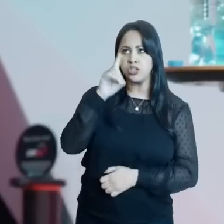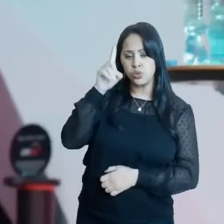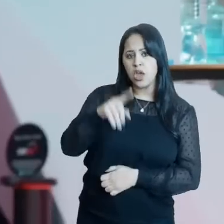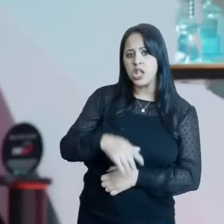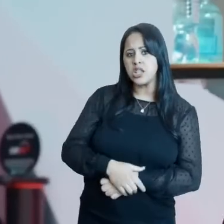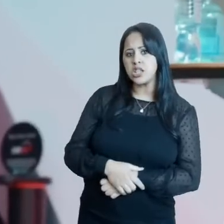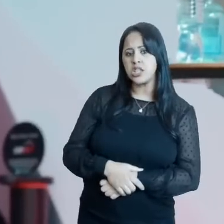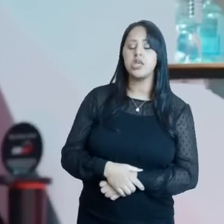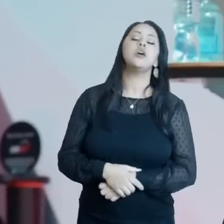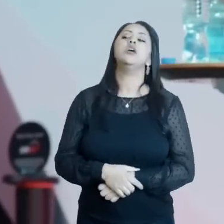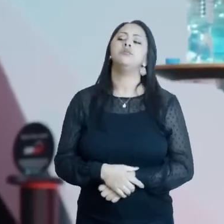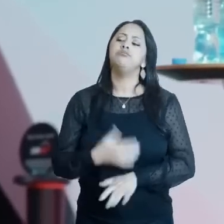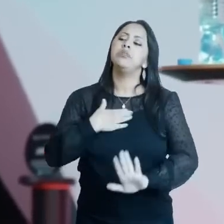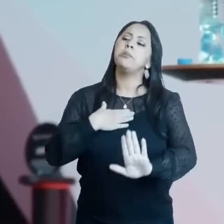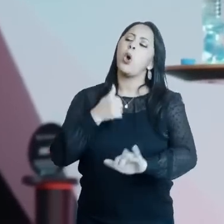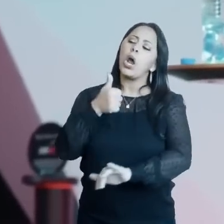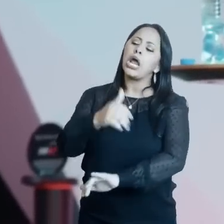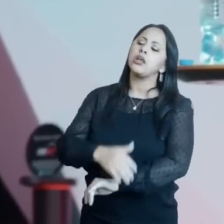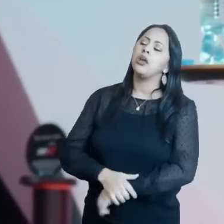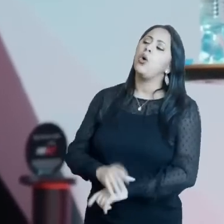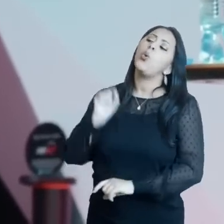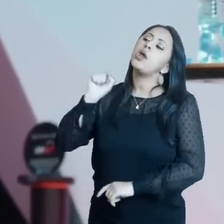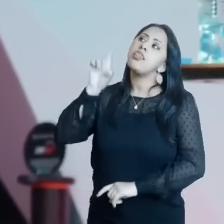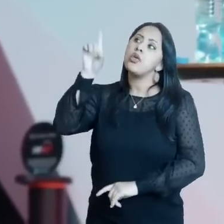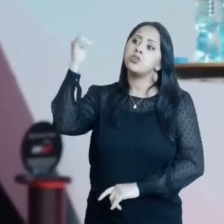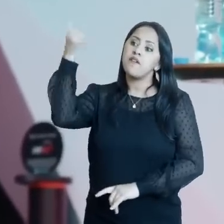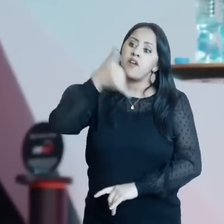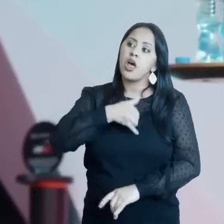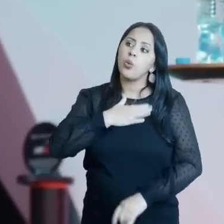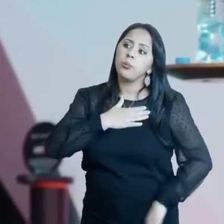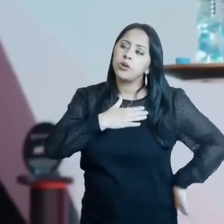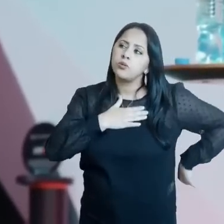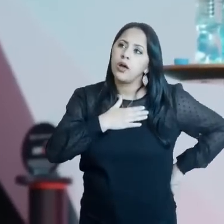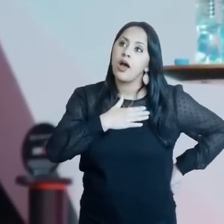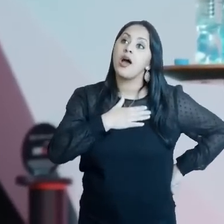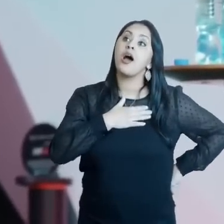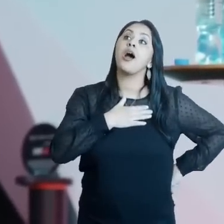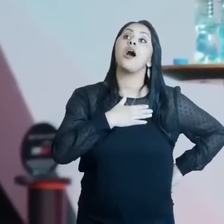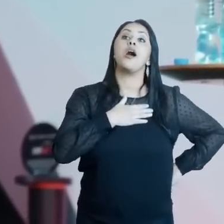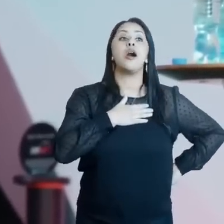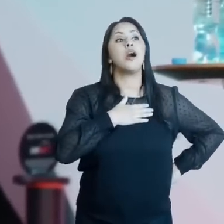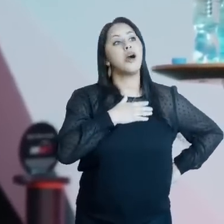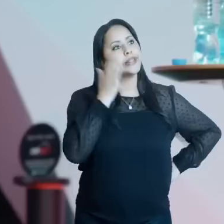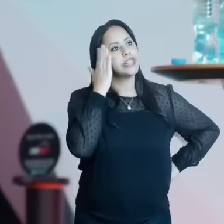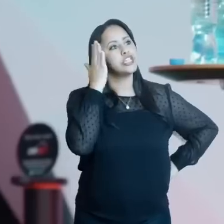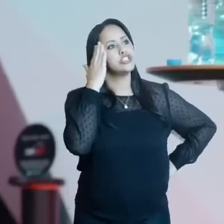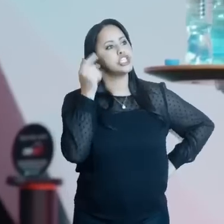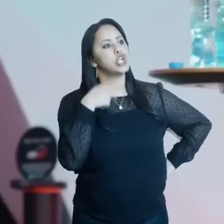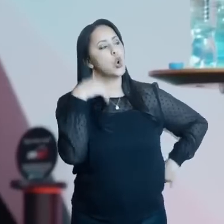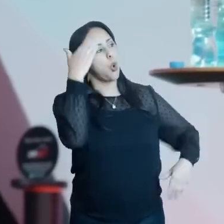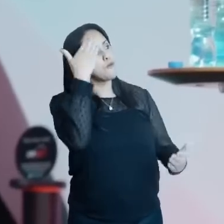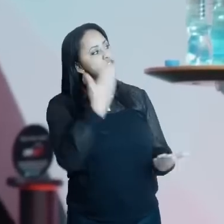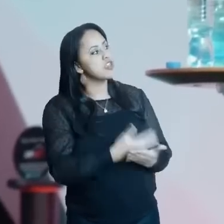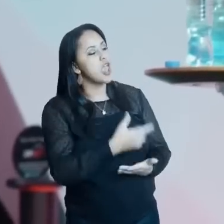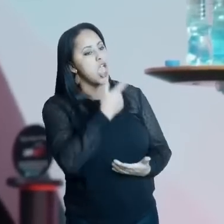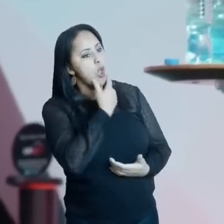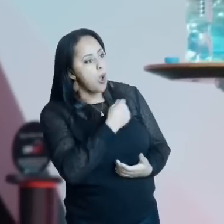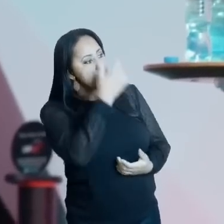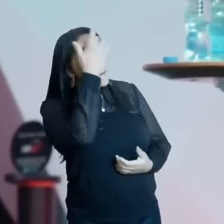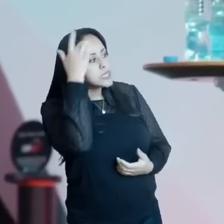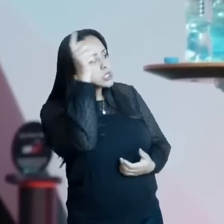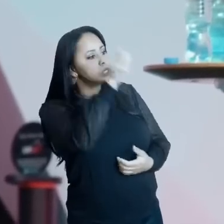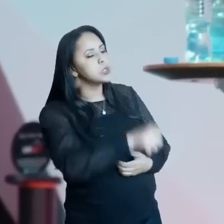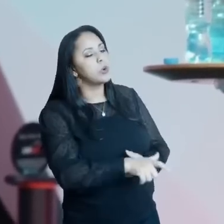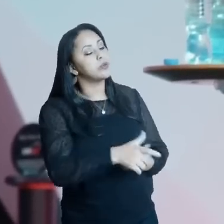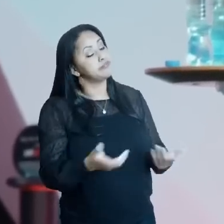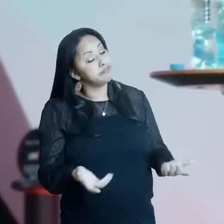Aí, beleza, eu falei, o que Deus está querendo falar comigo? Ah, entendi, eu confiei em homem, confiei em mim mesmo, e a minha confiança